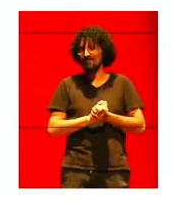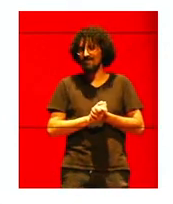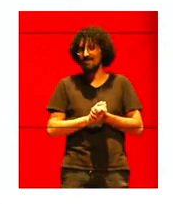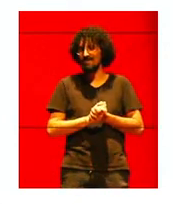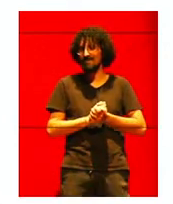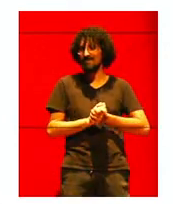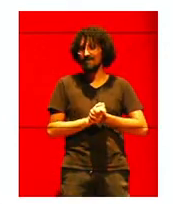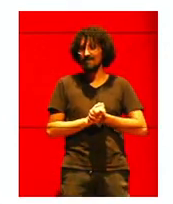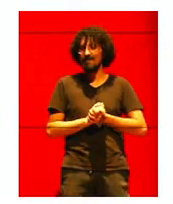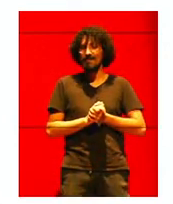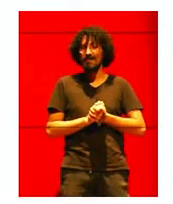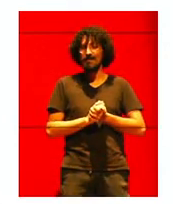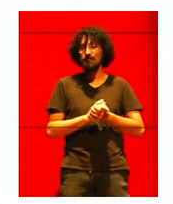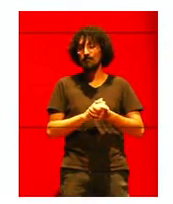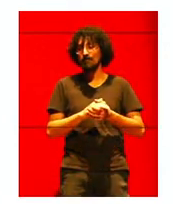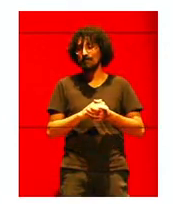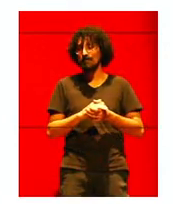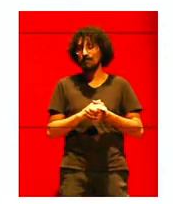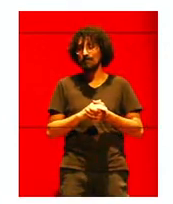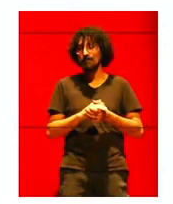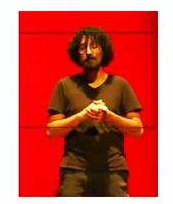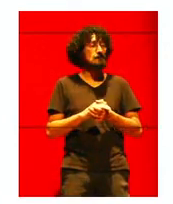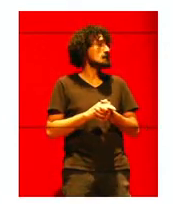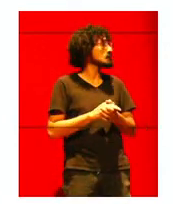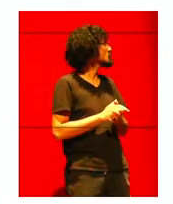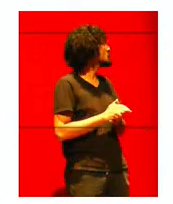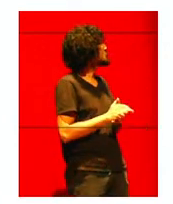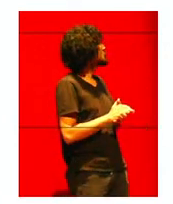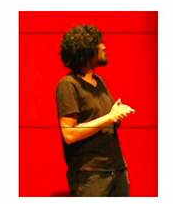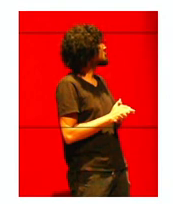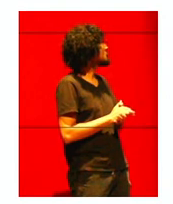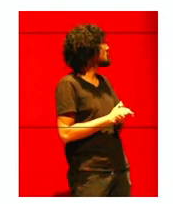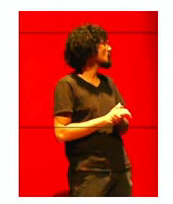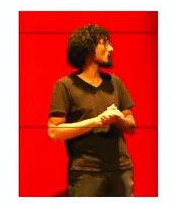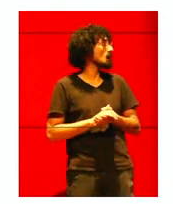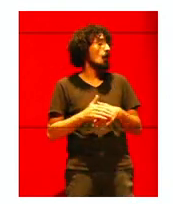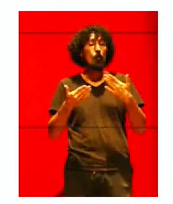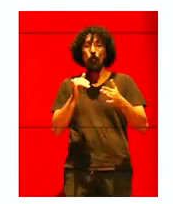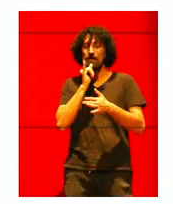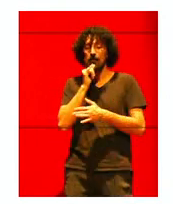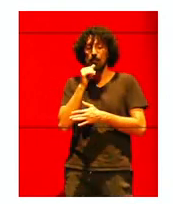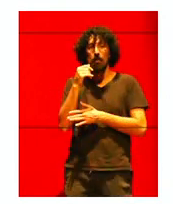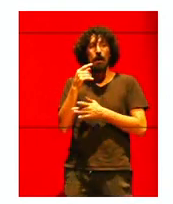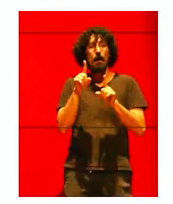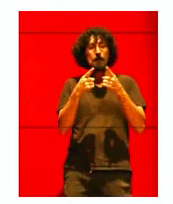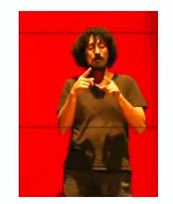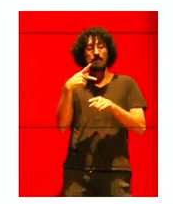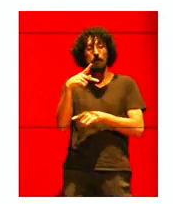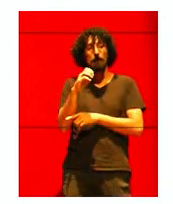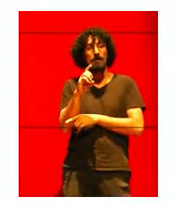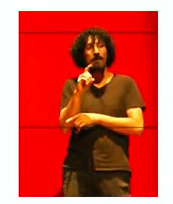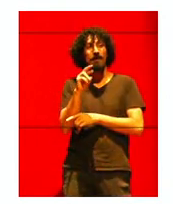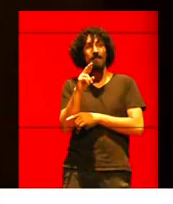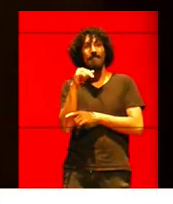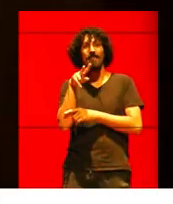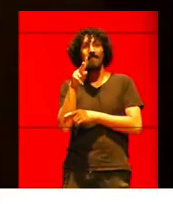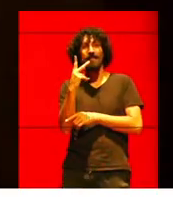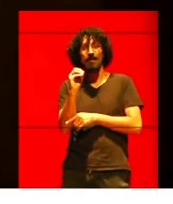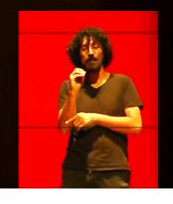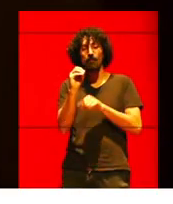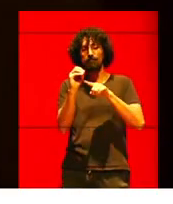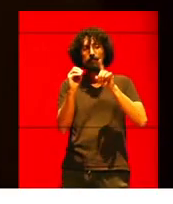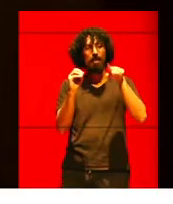Pedrinho. Essa música que vocês estão aprendendo aí, que vai durar 2 dias, porque é TikTok, né? Então vai durar hoje, amanhã, depois, acaba, vão inventar